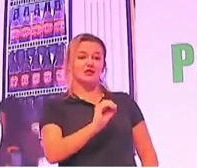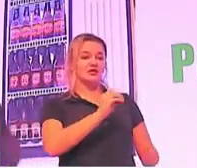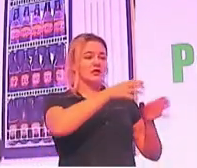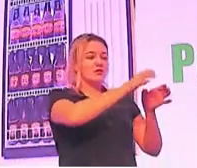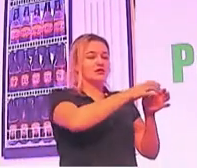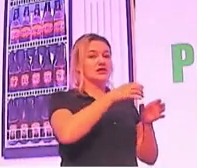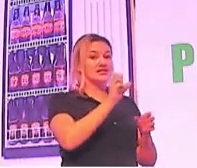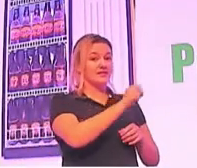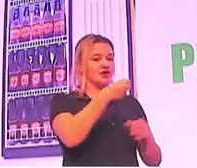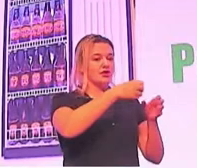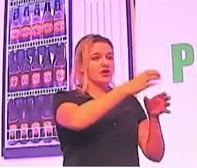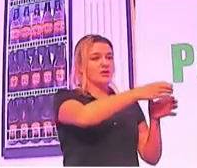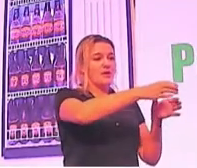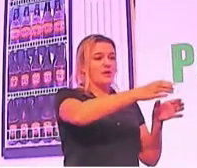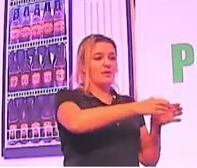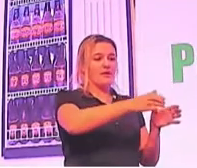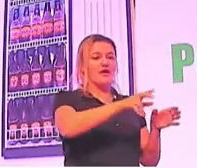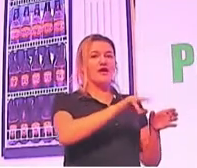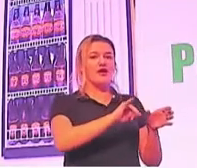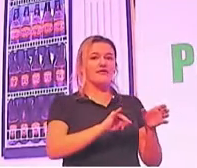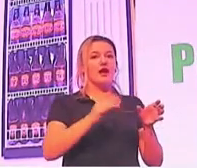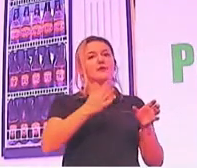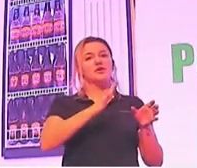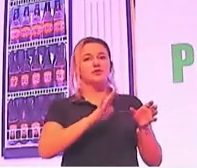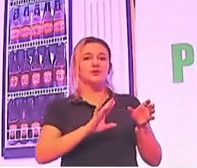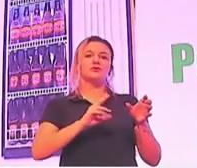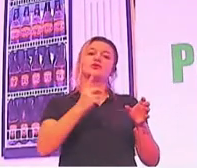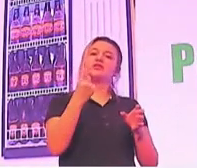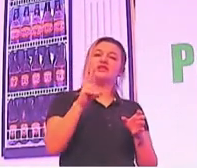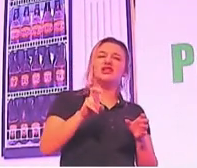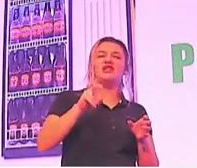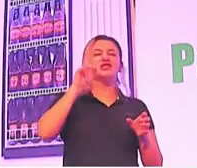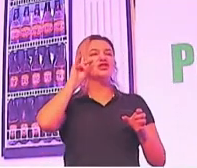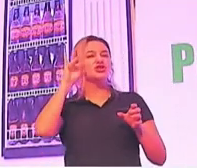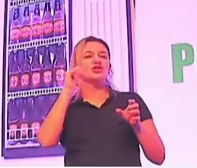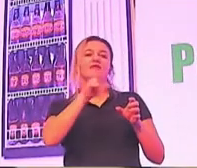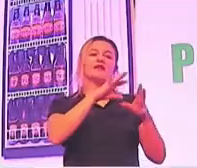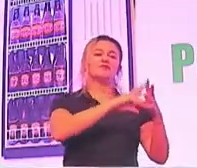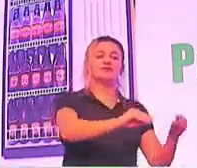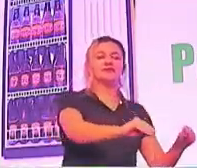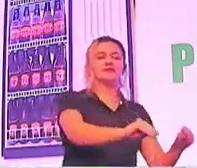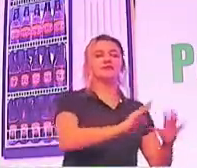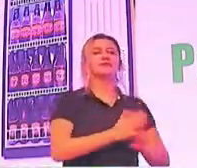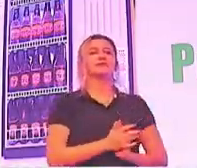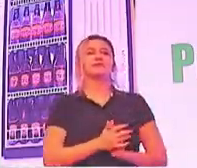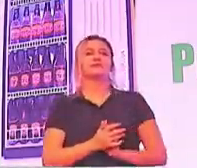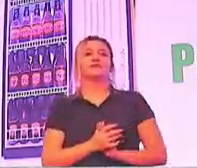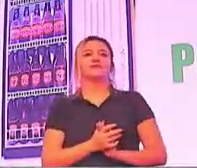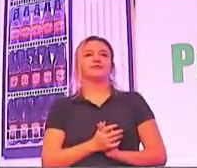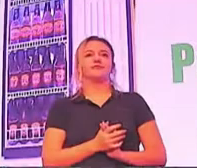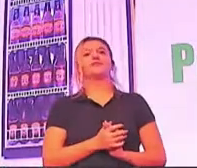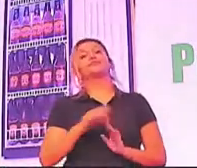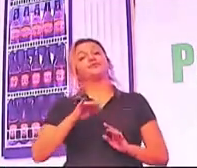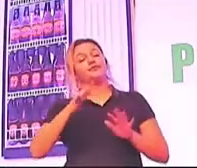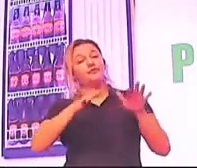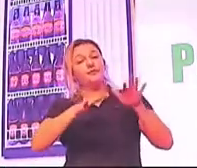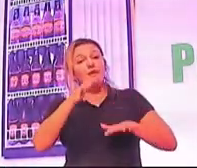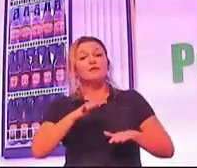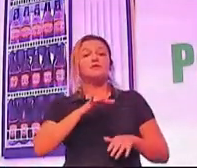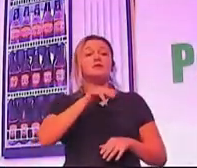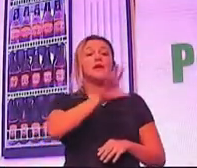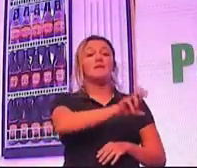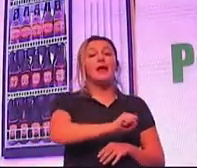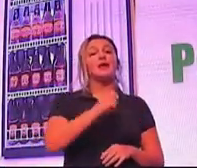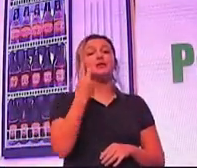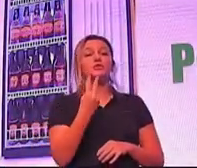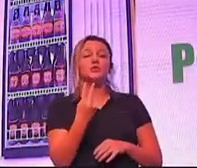dias vai acabar. A média, com o passar do tempo, passar dos meses, passar dos anos, é que você pega 2 cervejas por dia. Então quando chega no